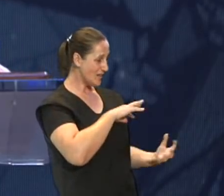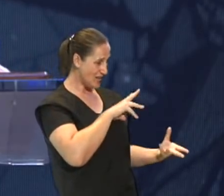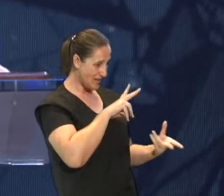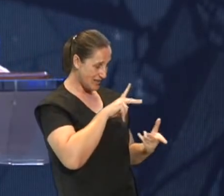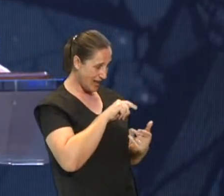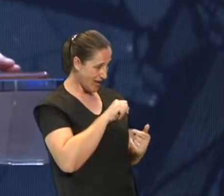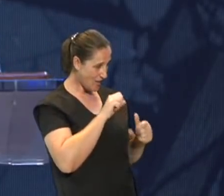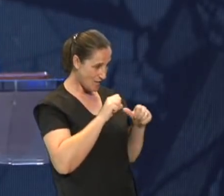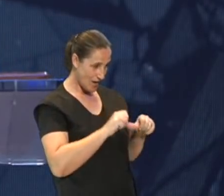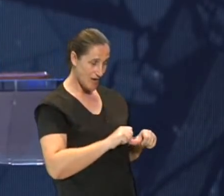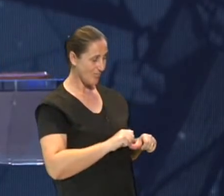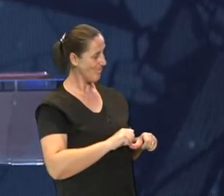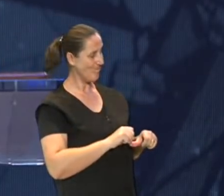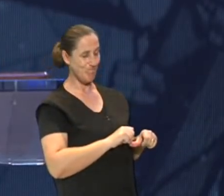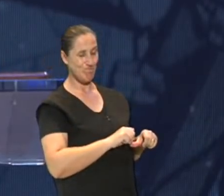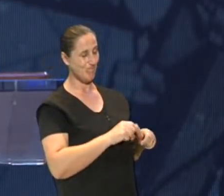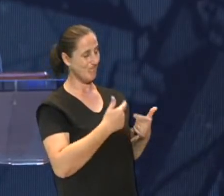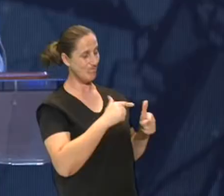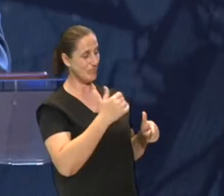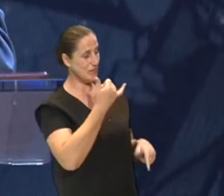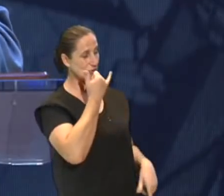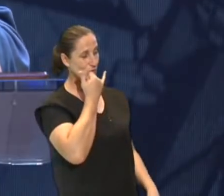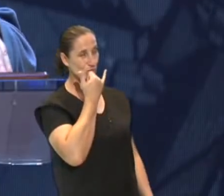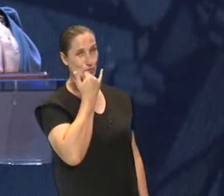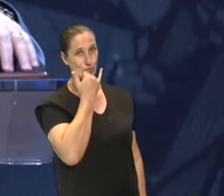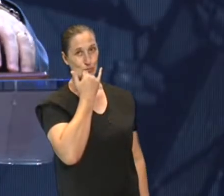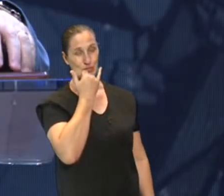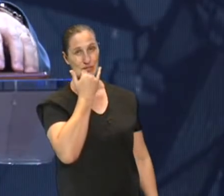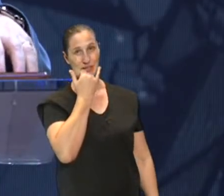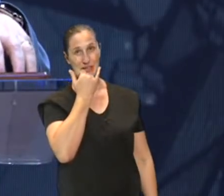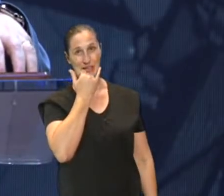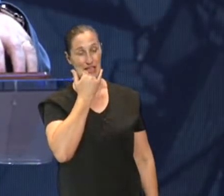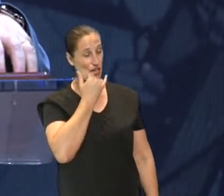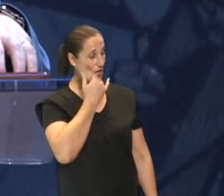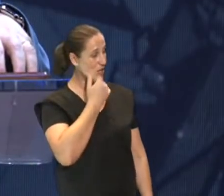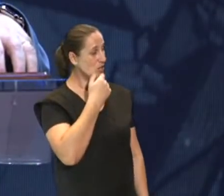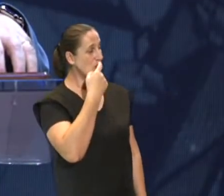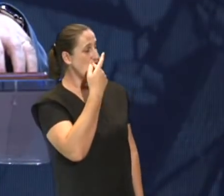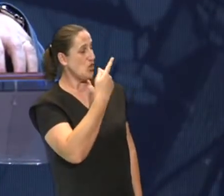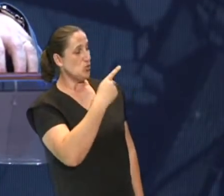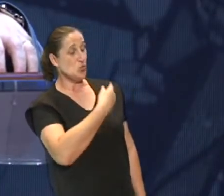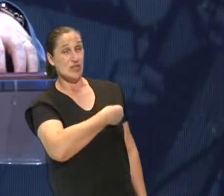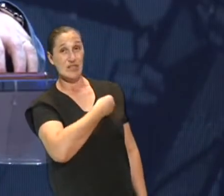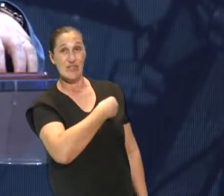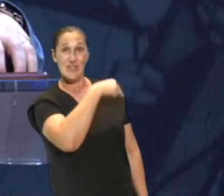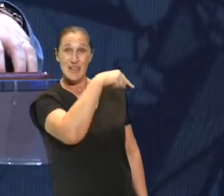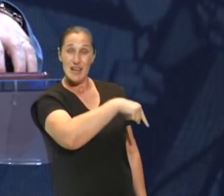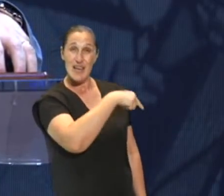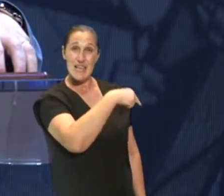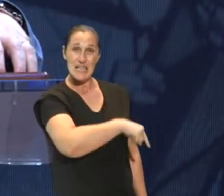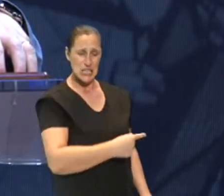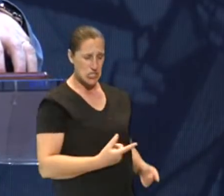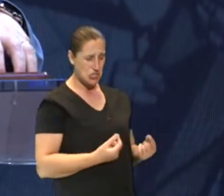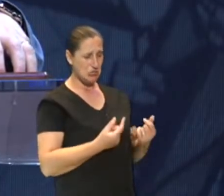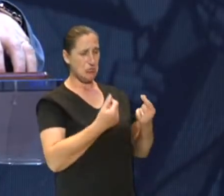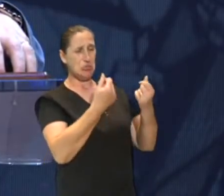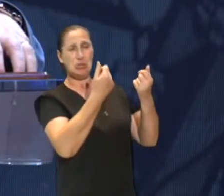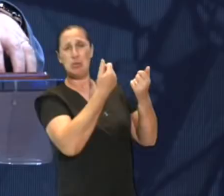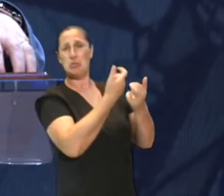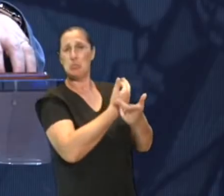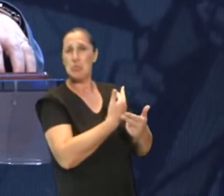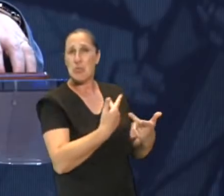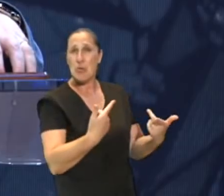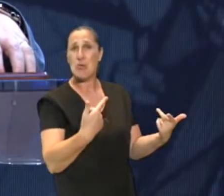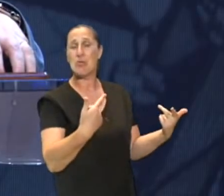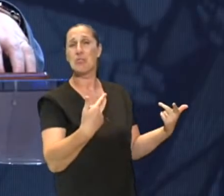vida, e que as suas realizações aqui não são o